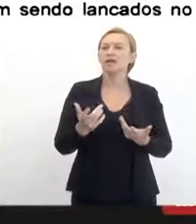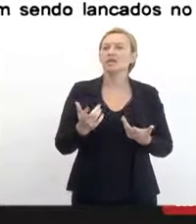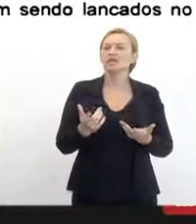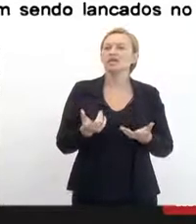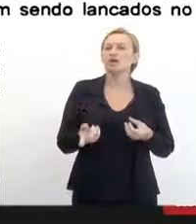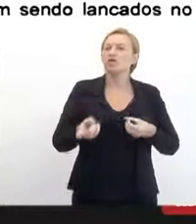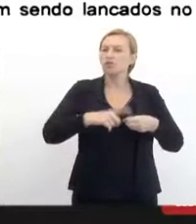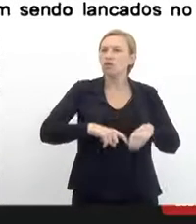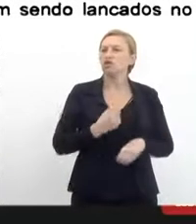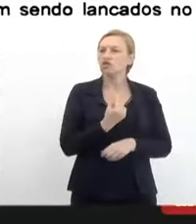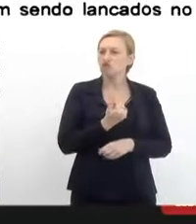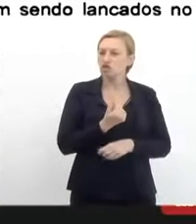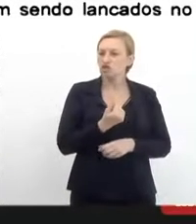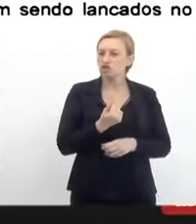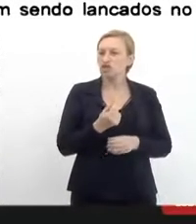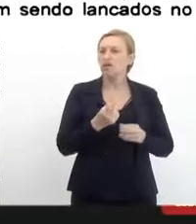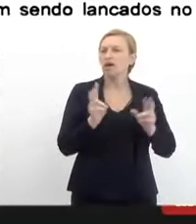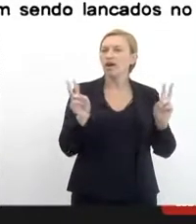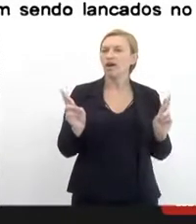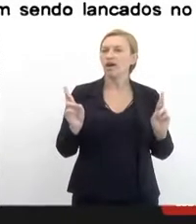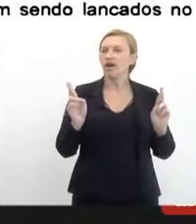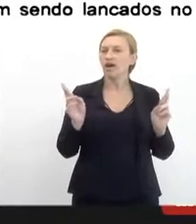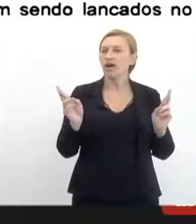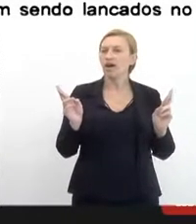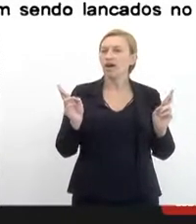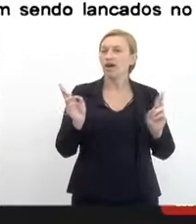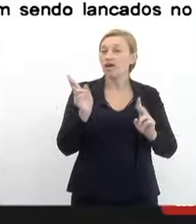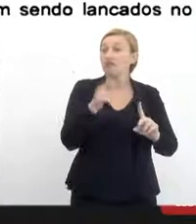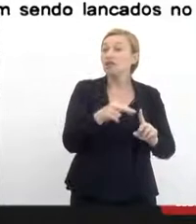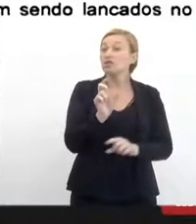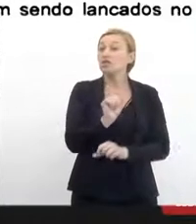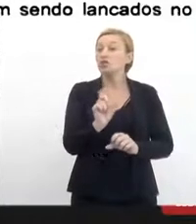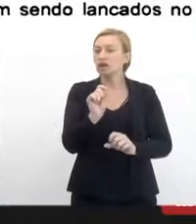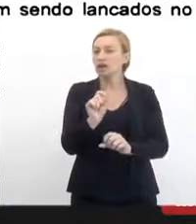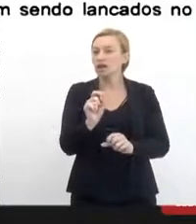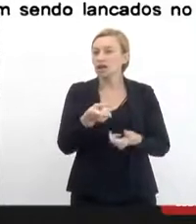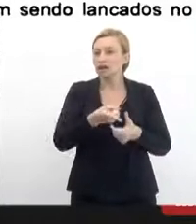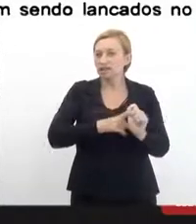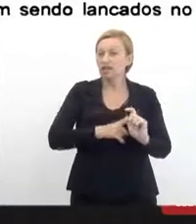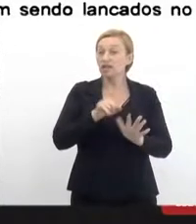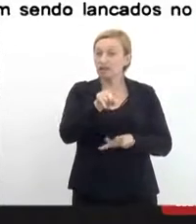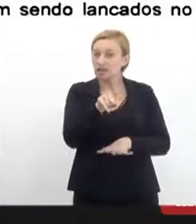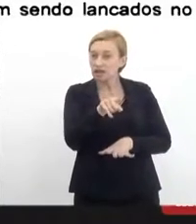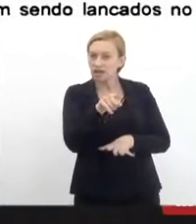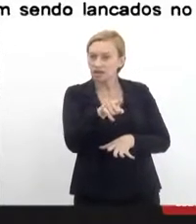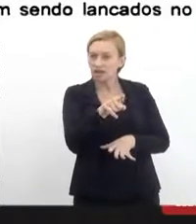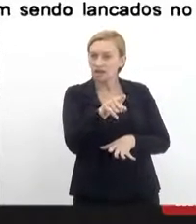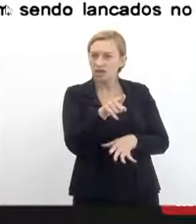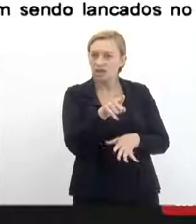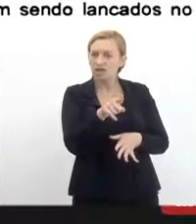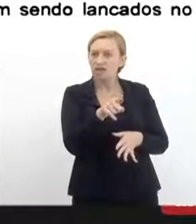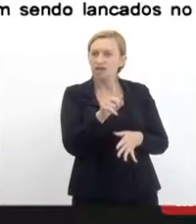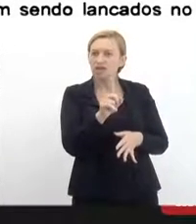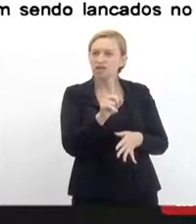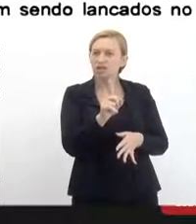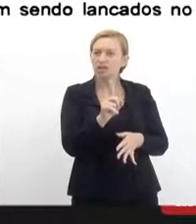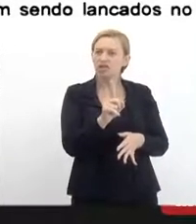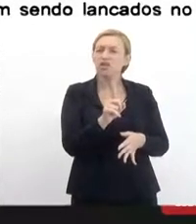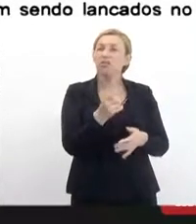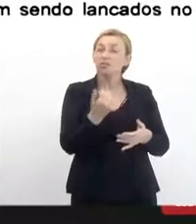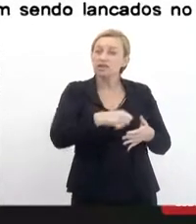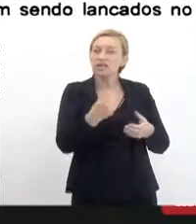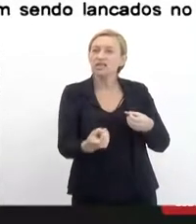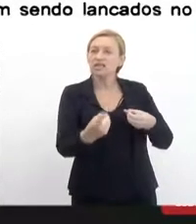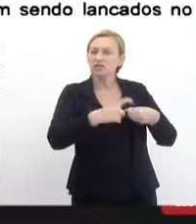de créditos referentes à razão. Então, ele chama a atenção que, embora esse creditamento indevido, foi indevido porque deveria ter ocorrido o estorno